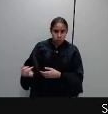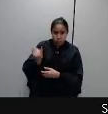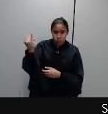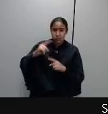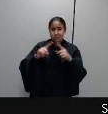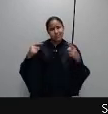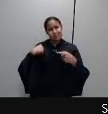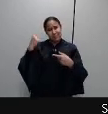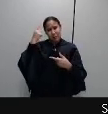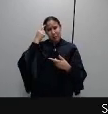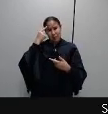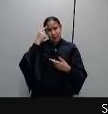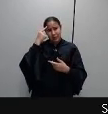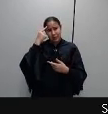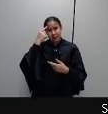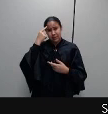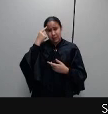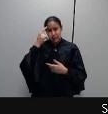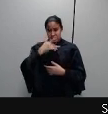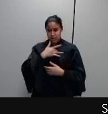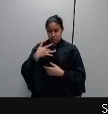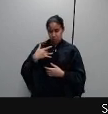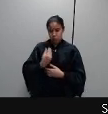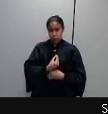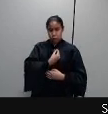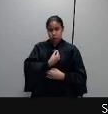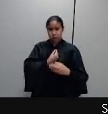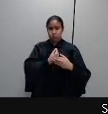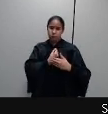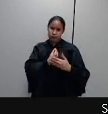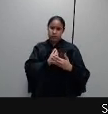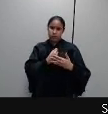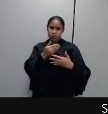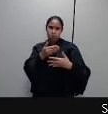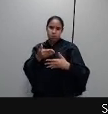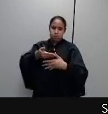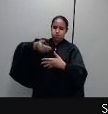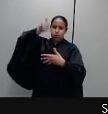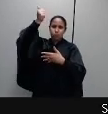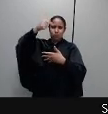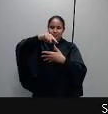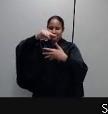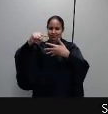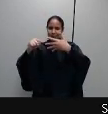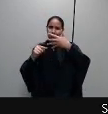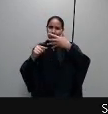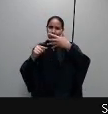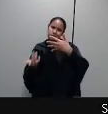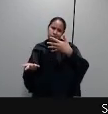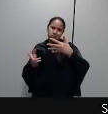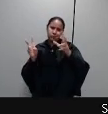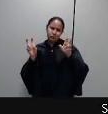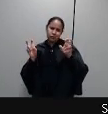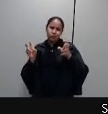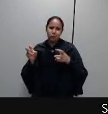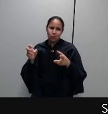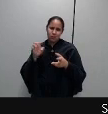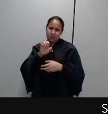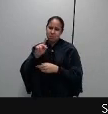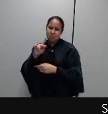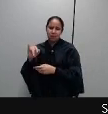o direito à saúde e à vida eu não presta atenção a esses obstáculos quando eu verifico que o que está em jogo